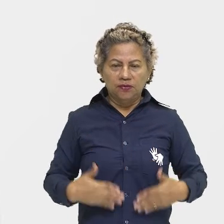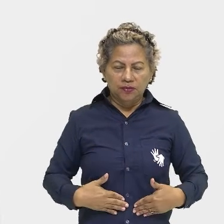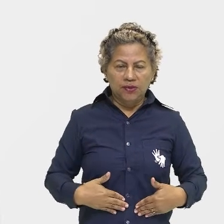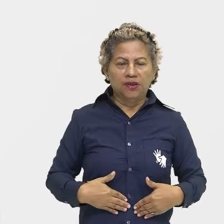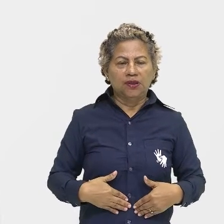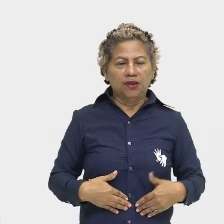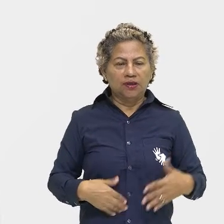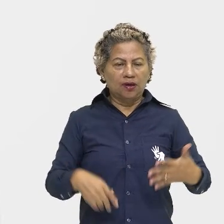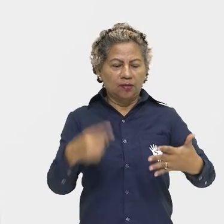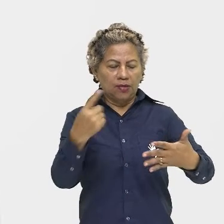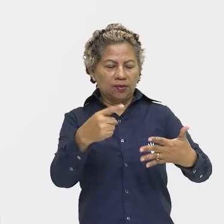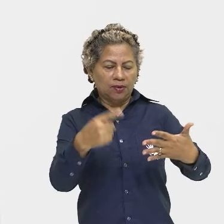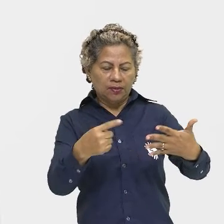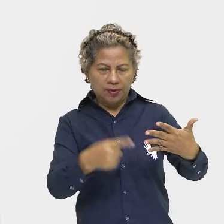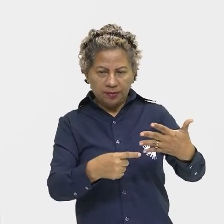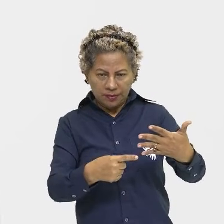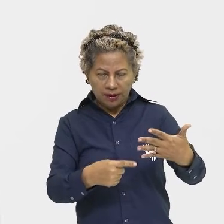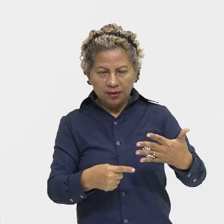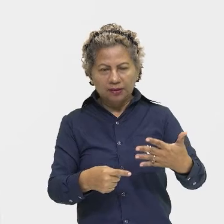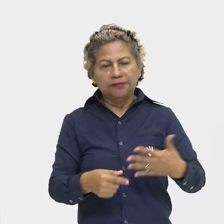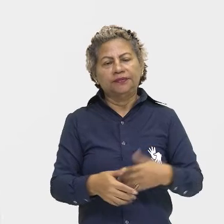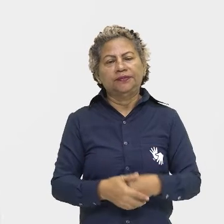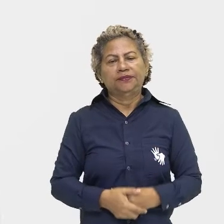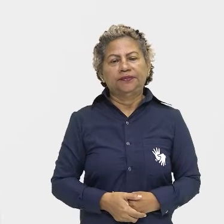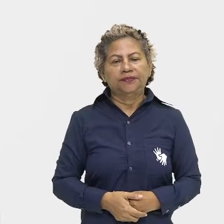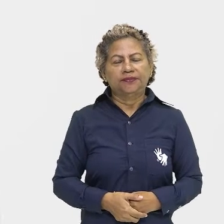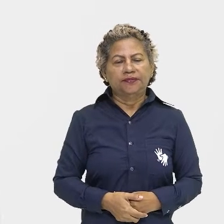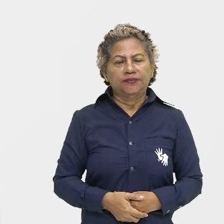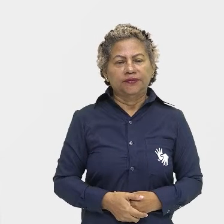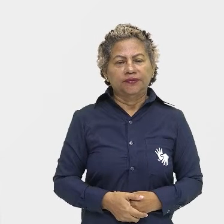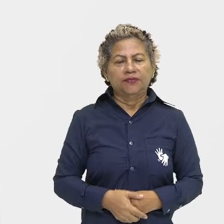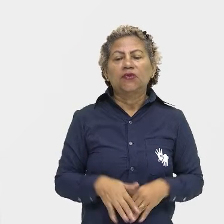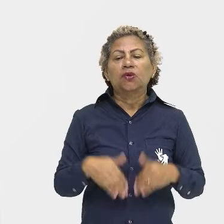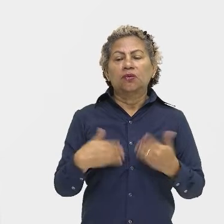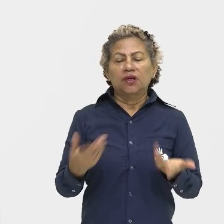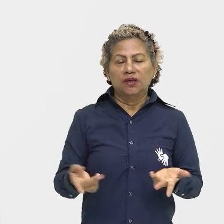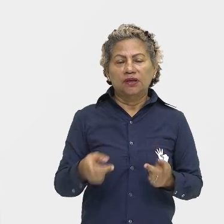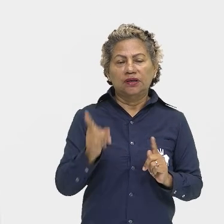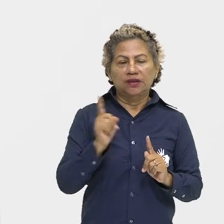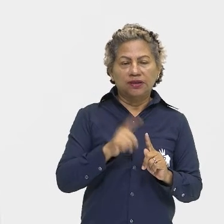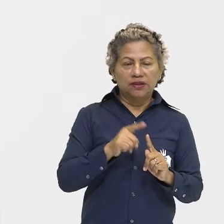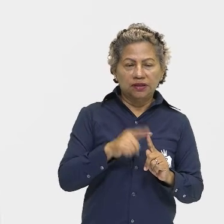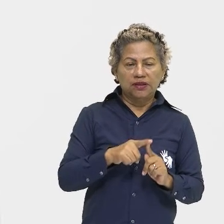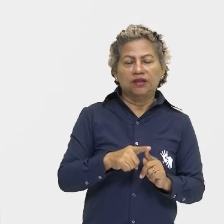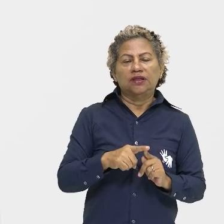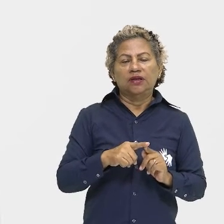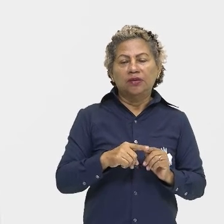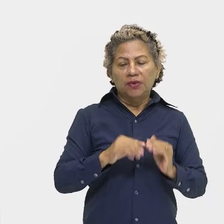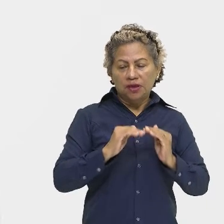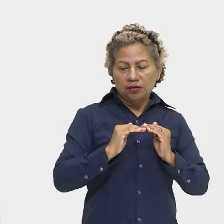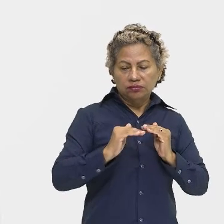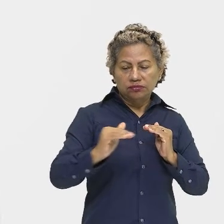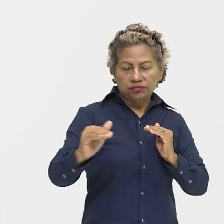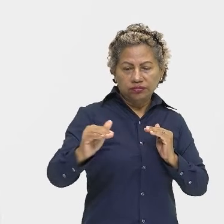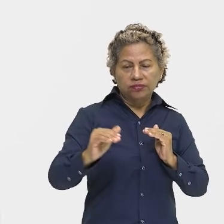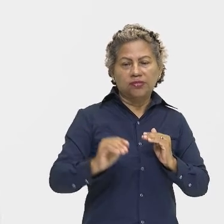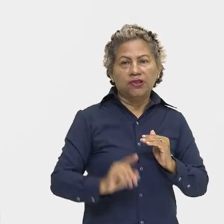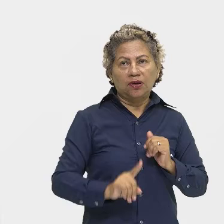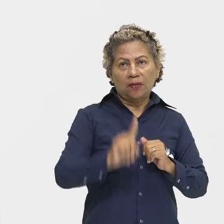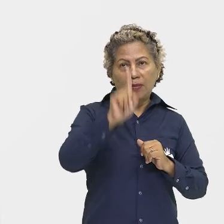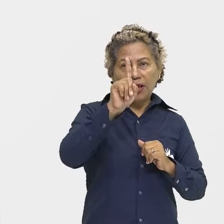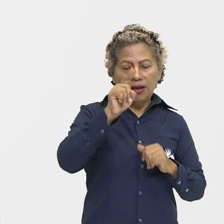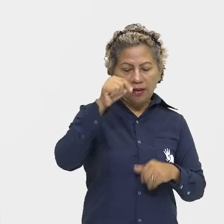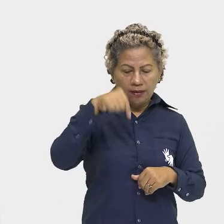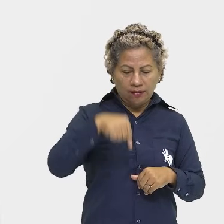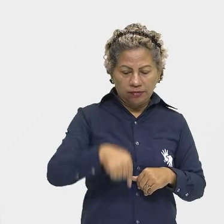dar em planos diferentes. Quais são esses planos? Sagital, horizontal, transverso, né?